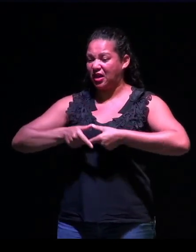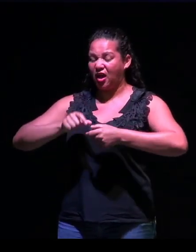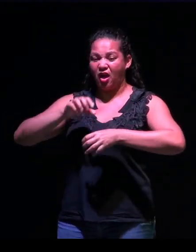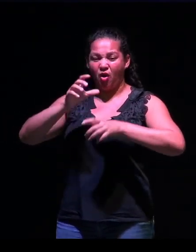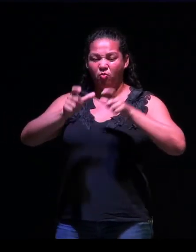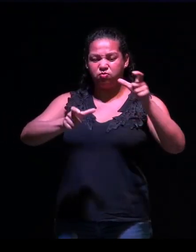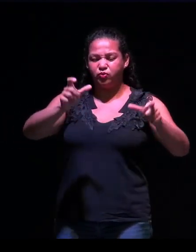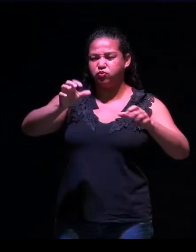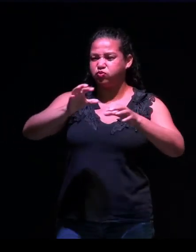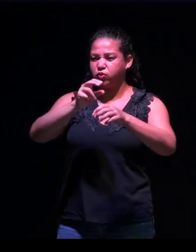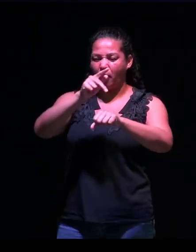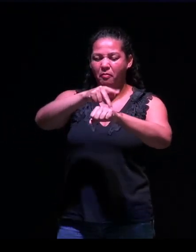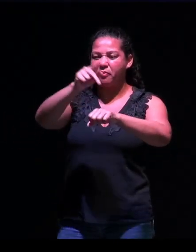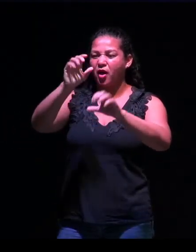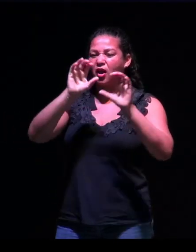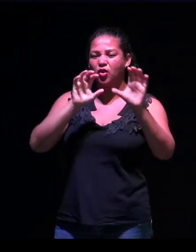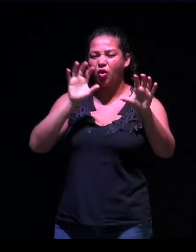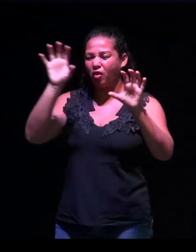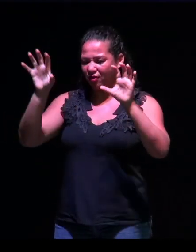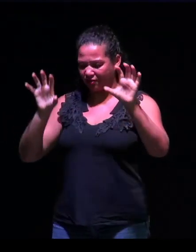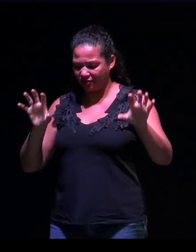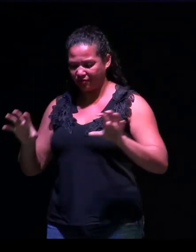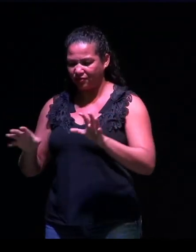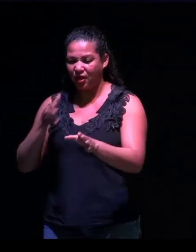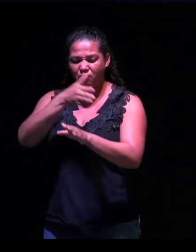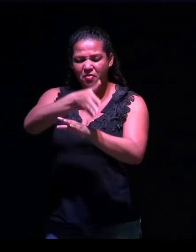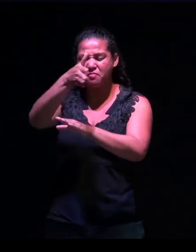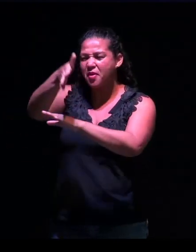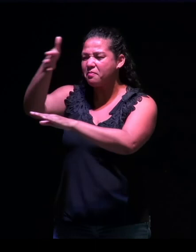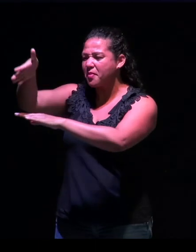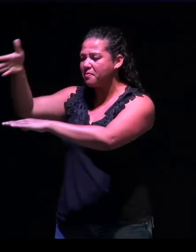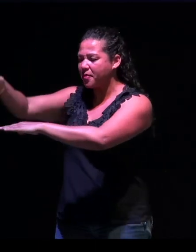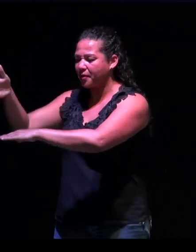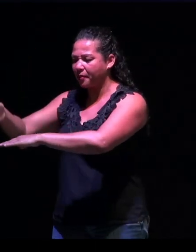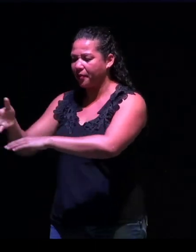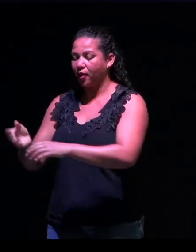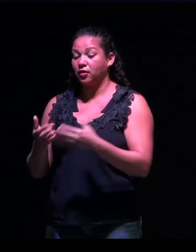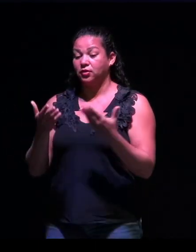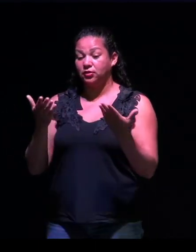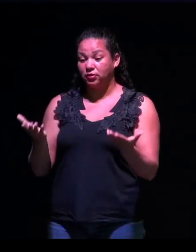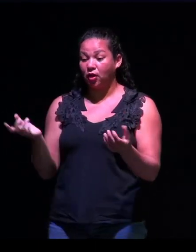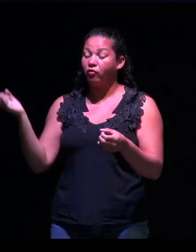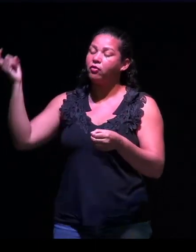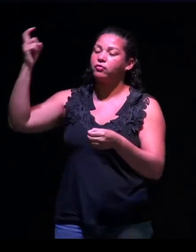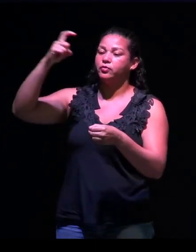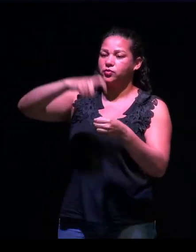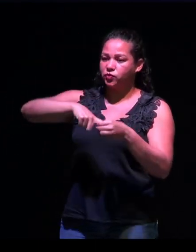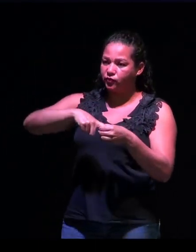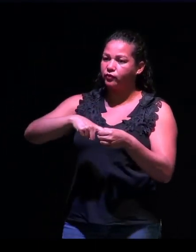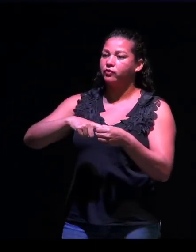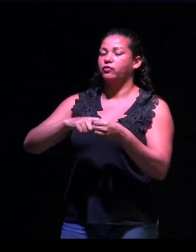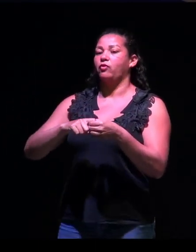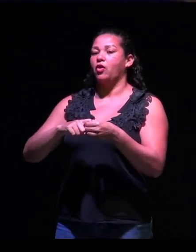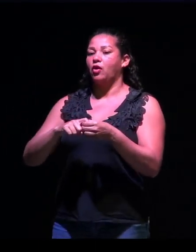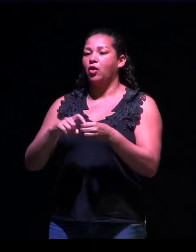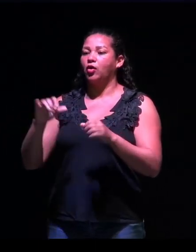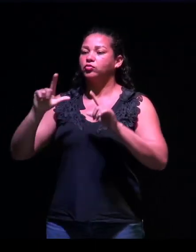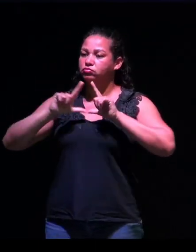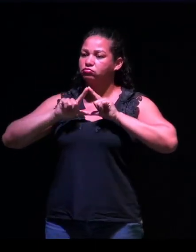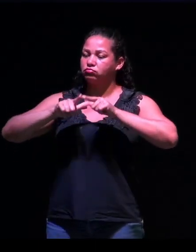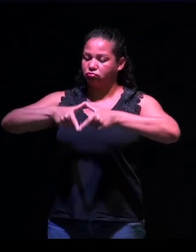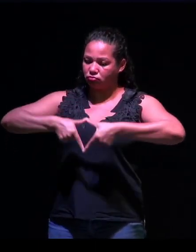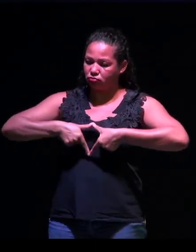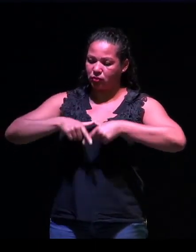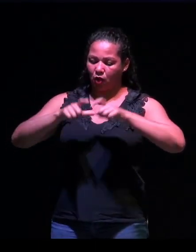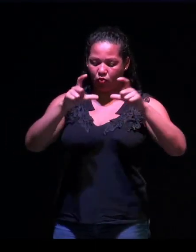pátria, e naquele dia a ONU decidiu, nós vamos voltar para fazer surgir novamente o país de Israel no mesmo lugar que